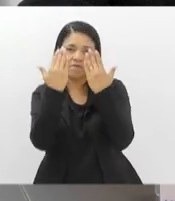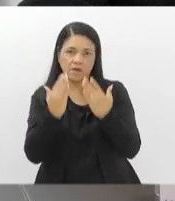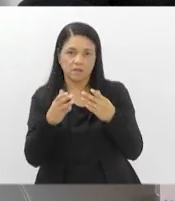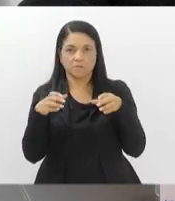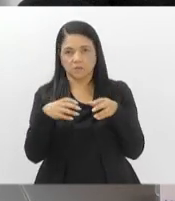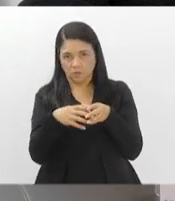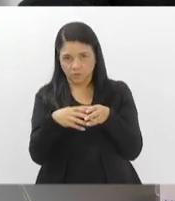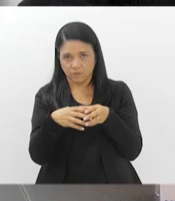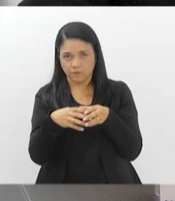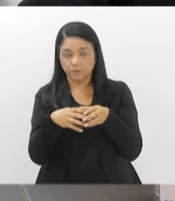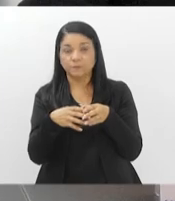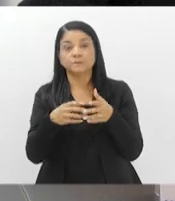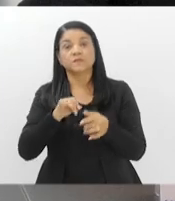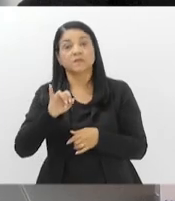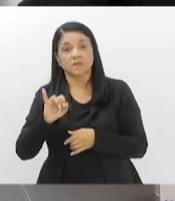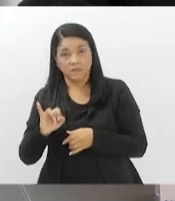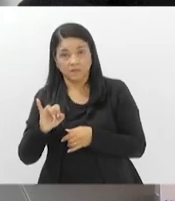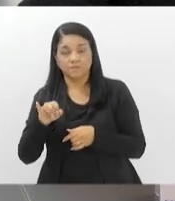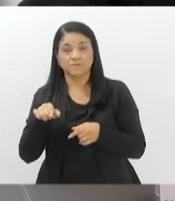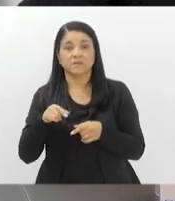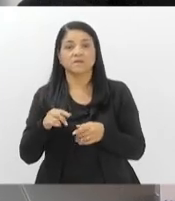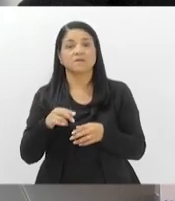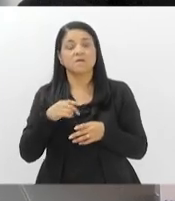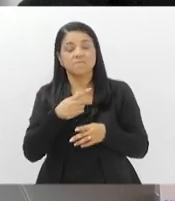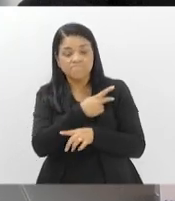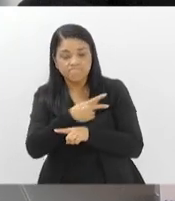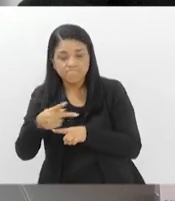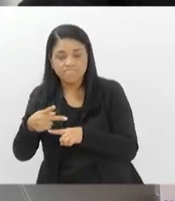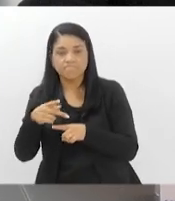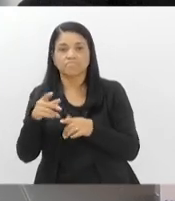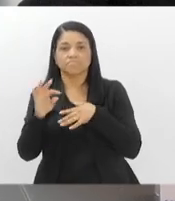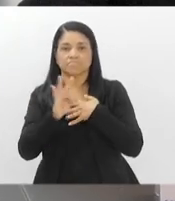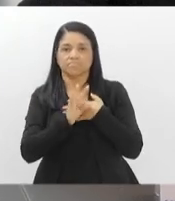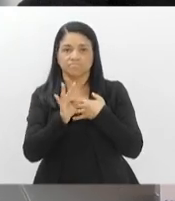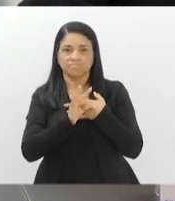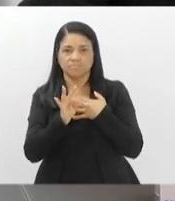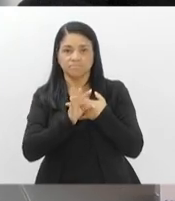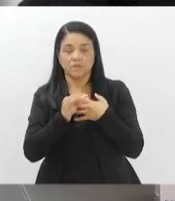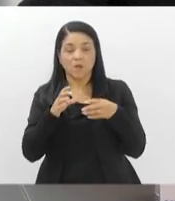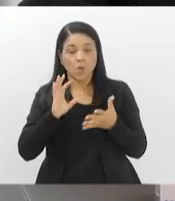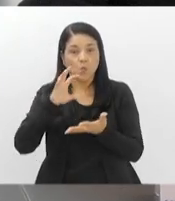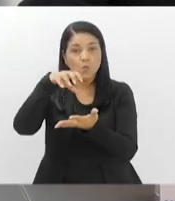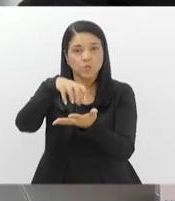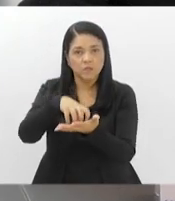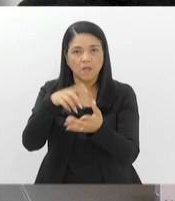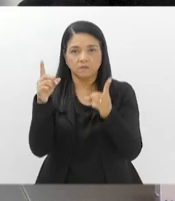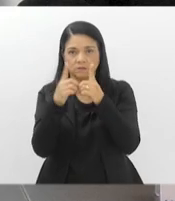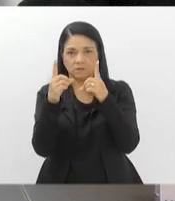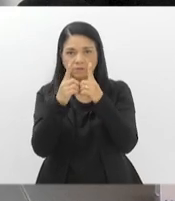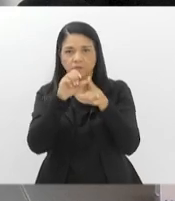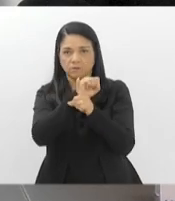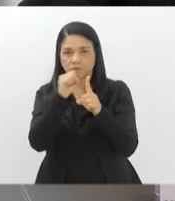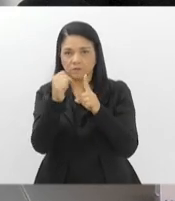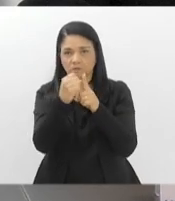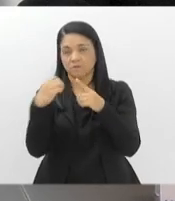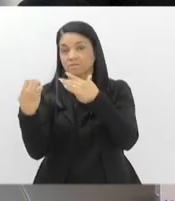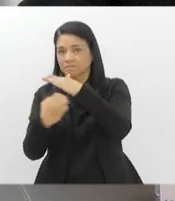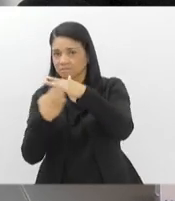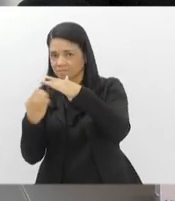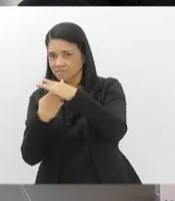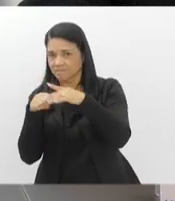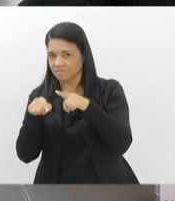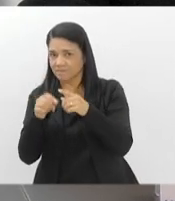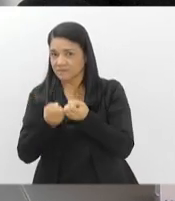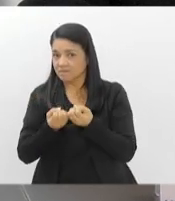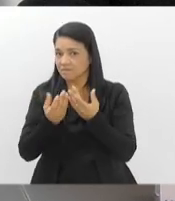comissão e realização de visitas técnicas às unidades de atendimento das sociedades empresárias que prestam